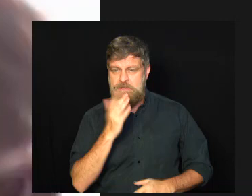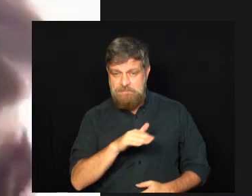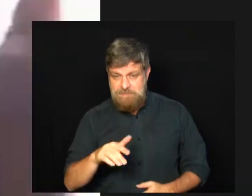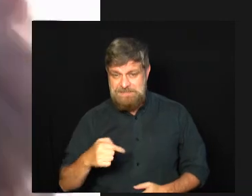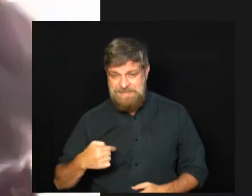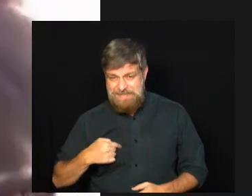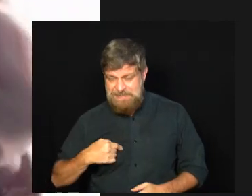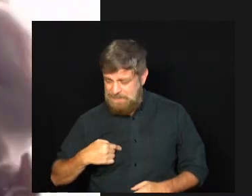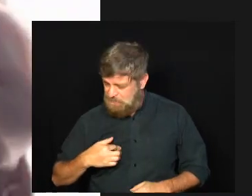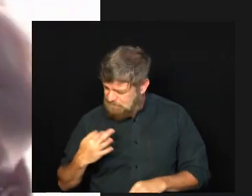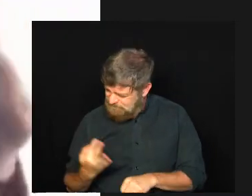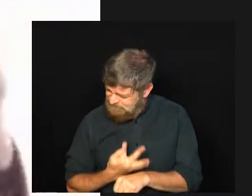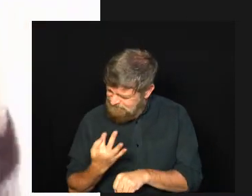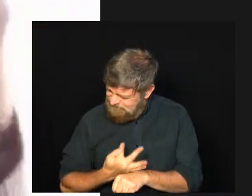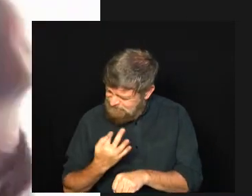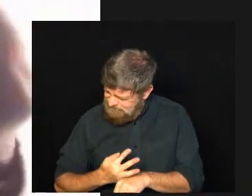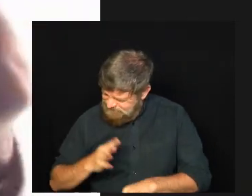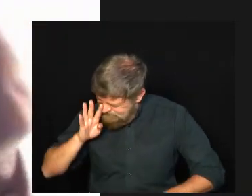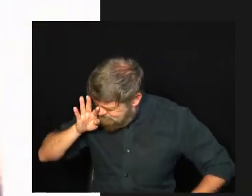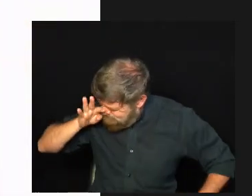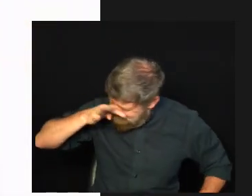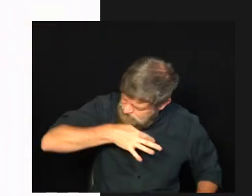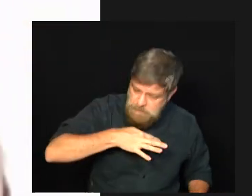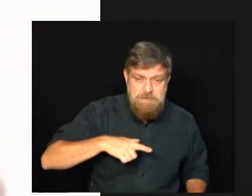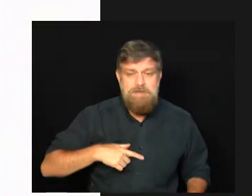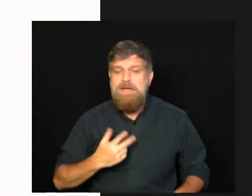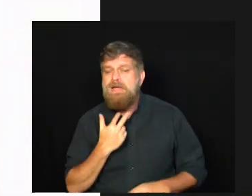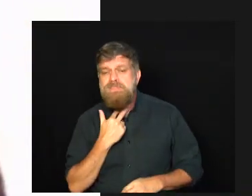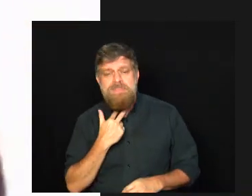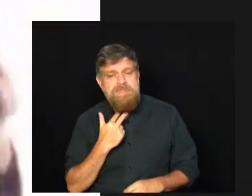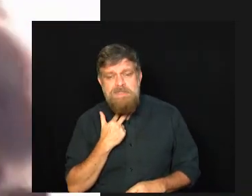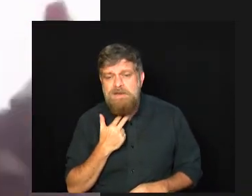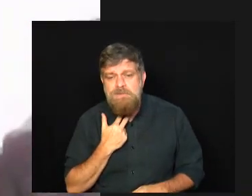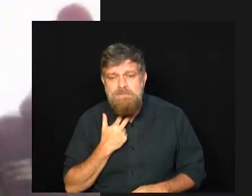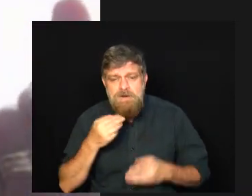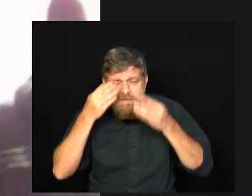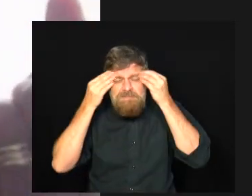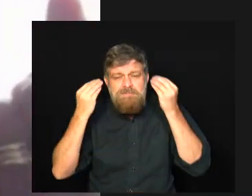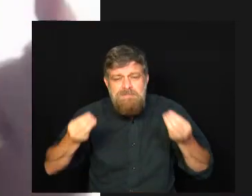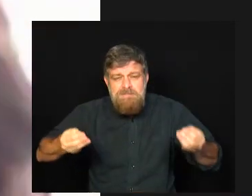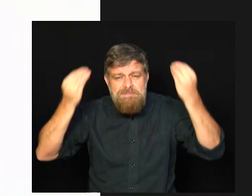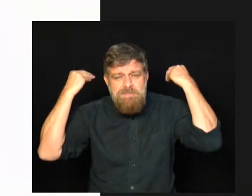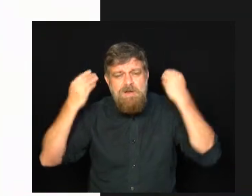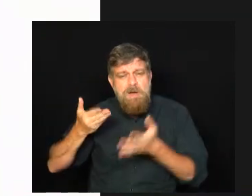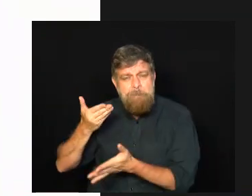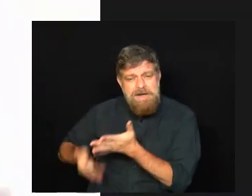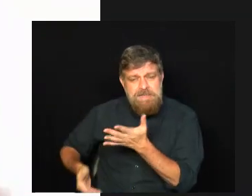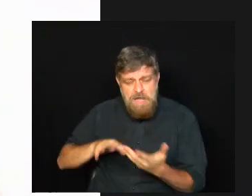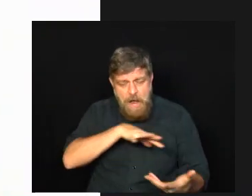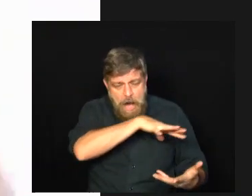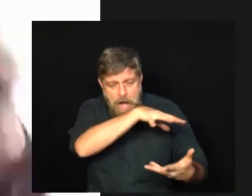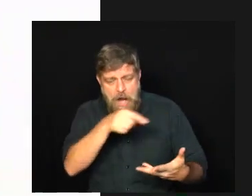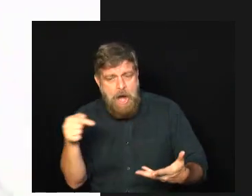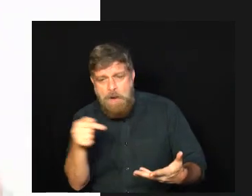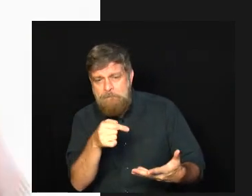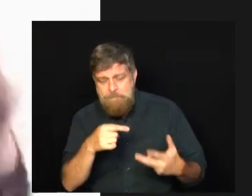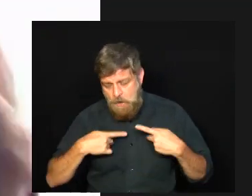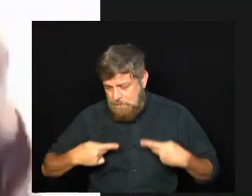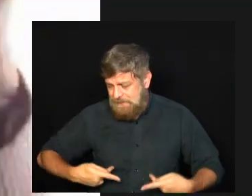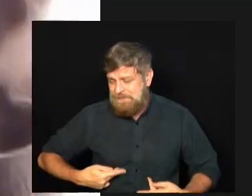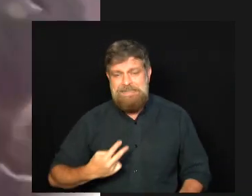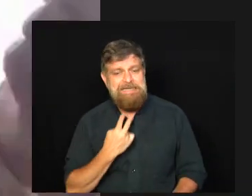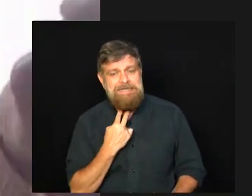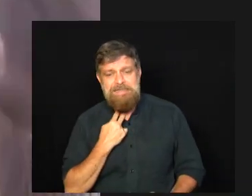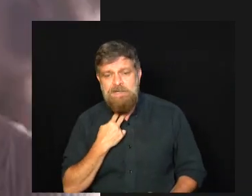eu insisto. Este patrimônio não pode ser perdido. A humanidade não pode perder